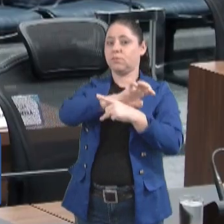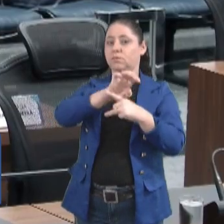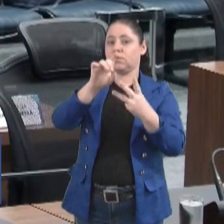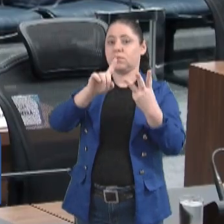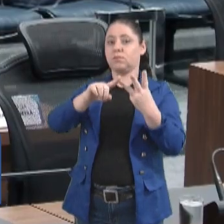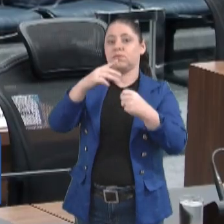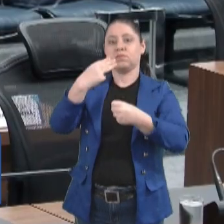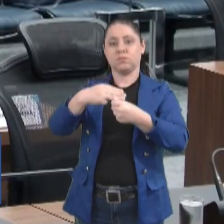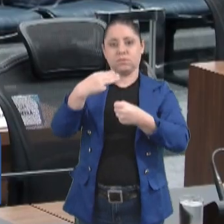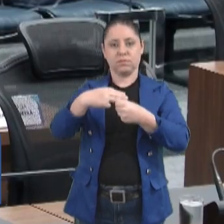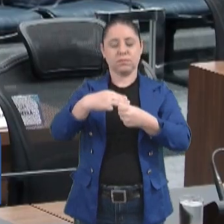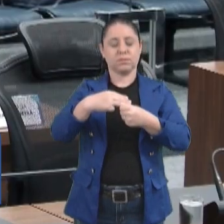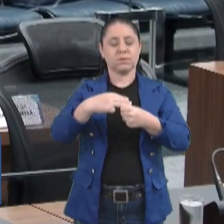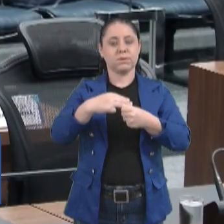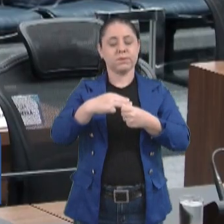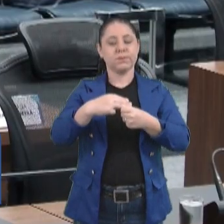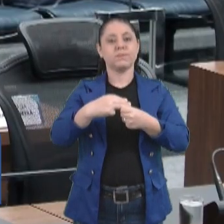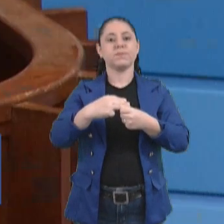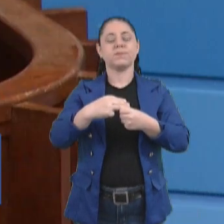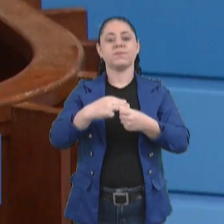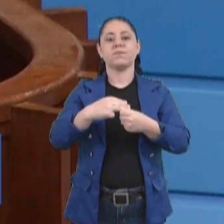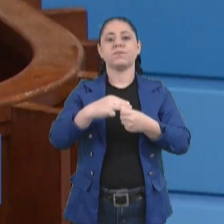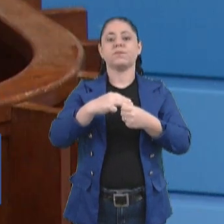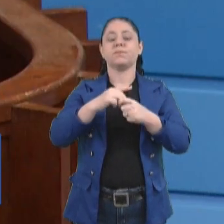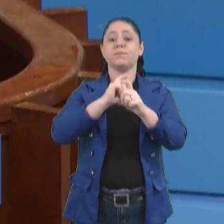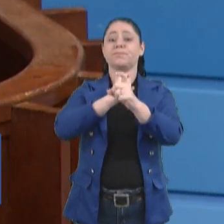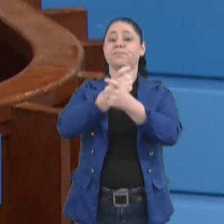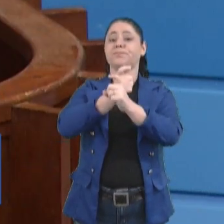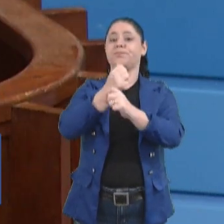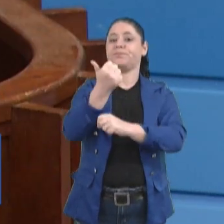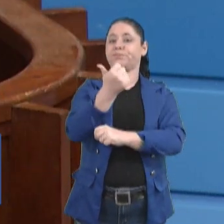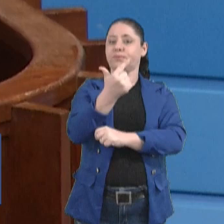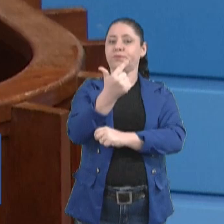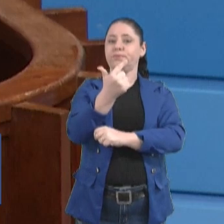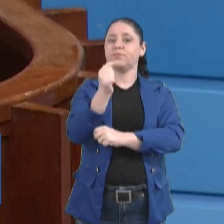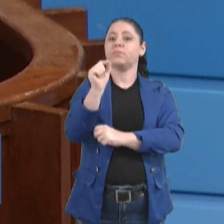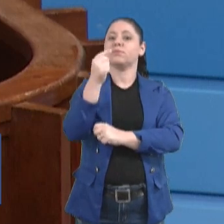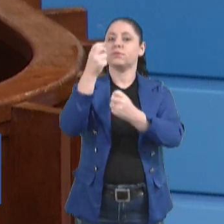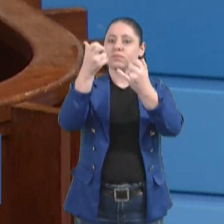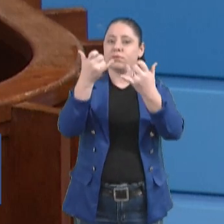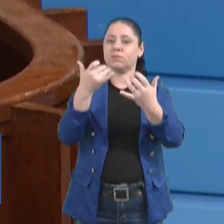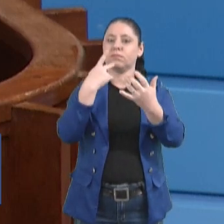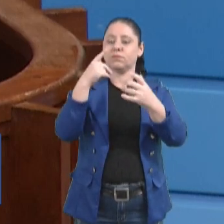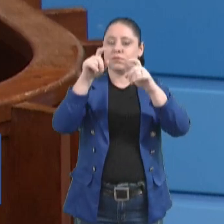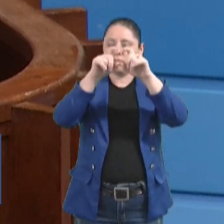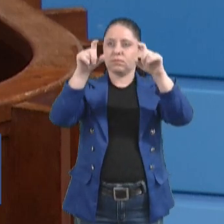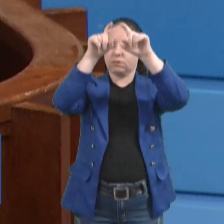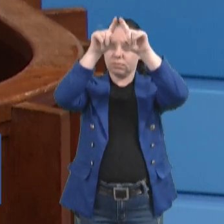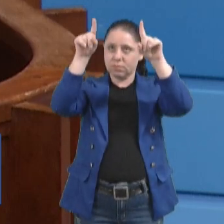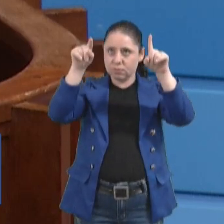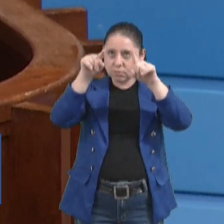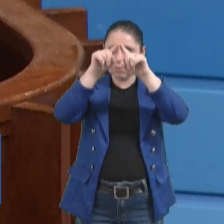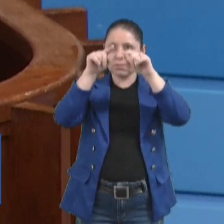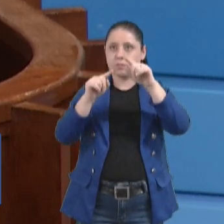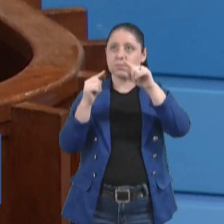Estados e municípios. E aí no inciso 12, diz o seguinte, vou ler o caput dele.